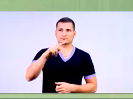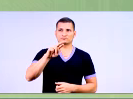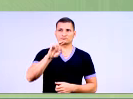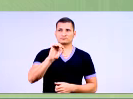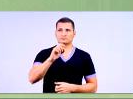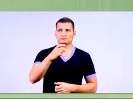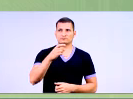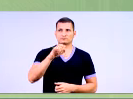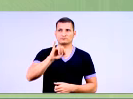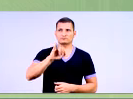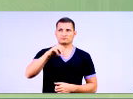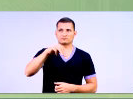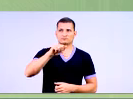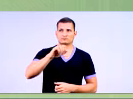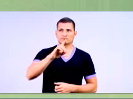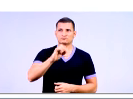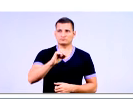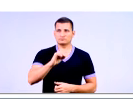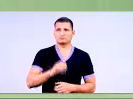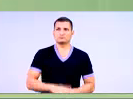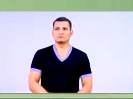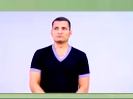né? Continuando.